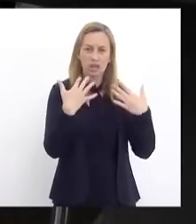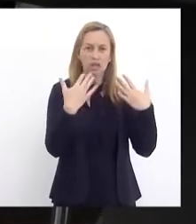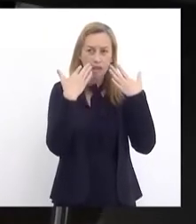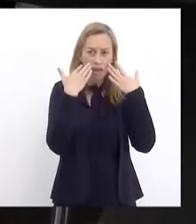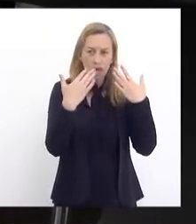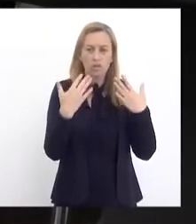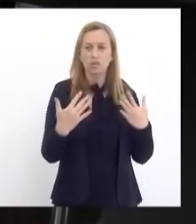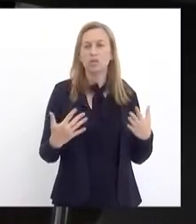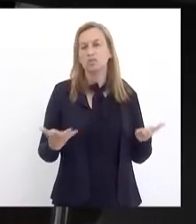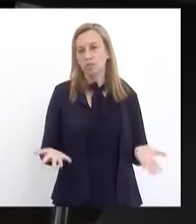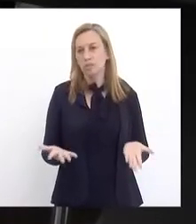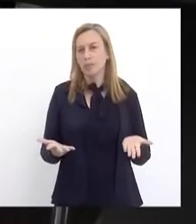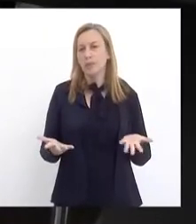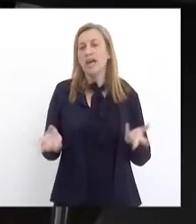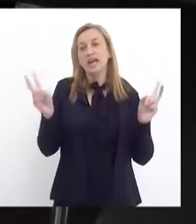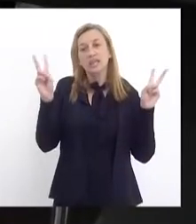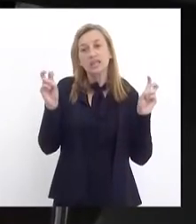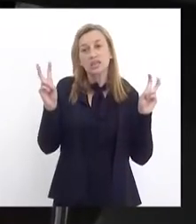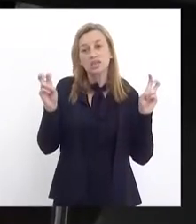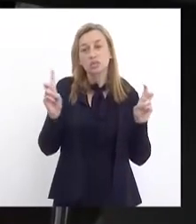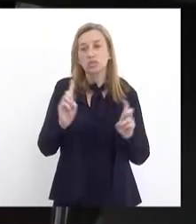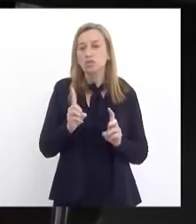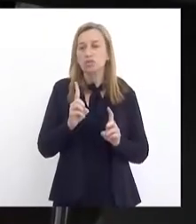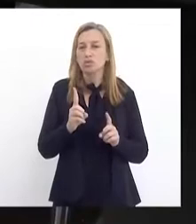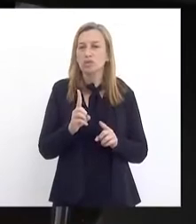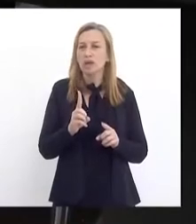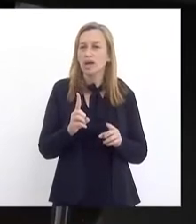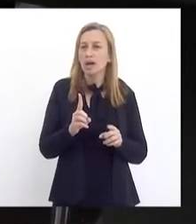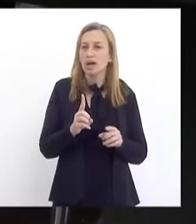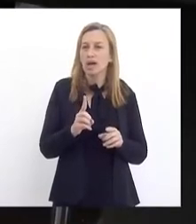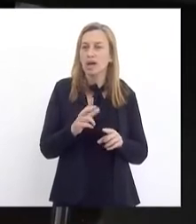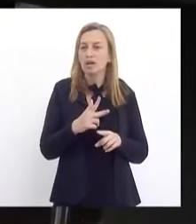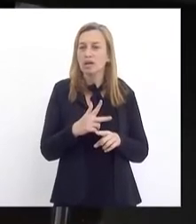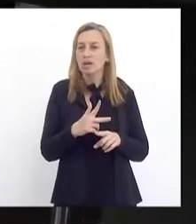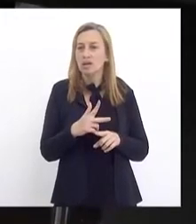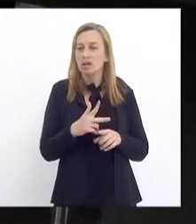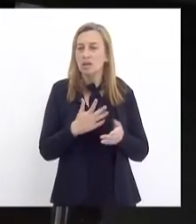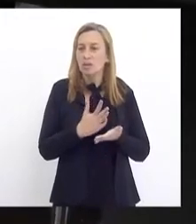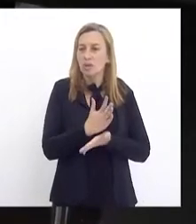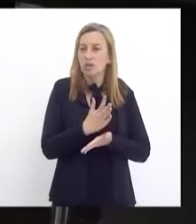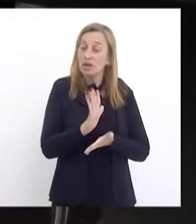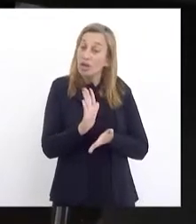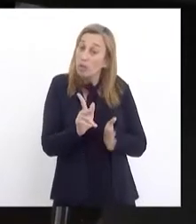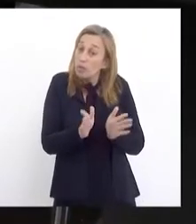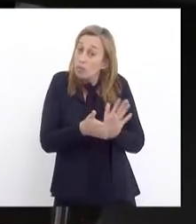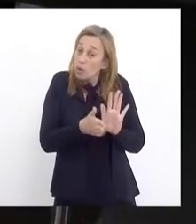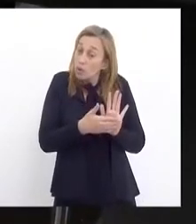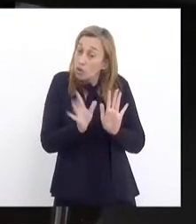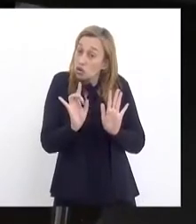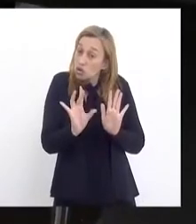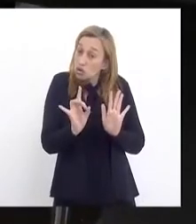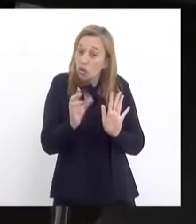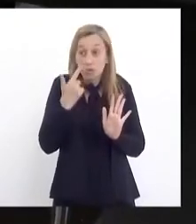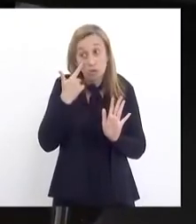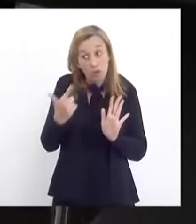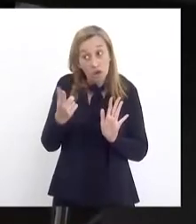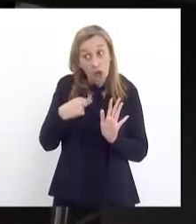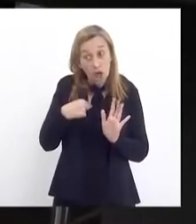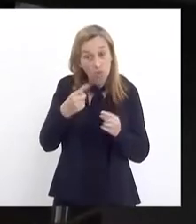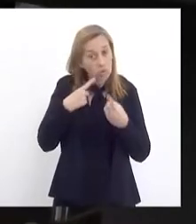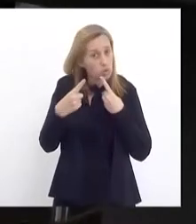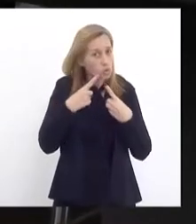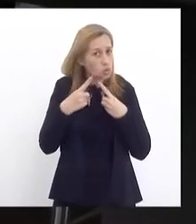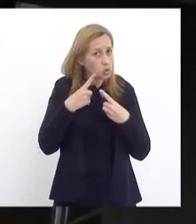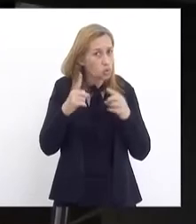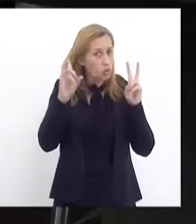pública. Essa questão não está vencida, porque é uma proposta à autora. O senhor veja que eu não discuti o mérito